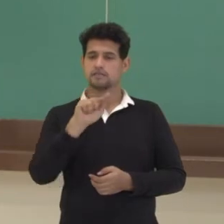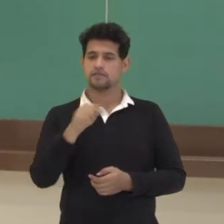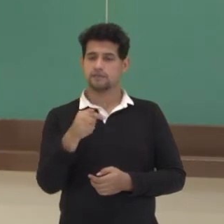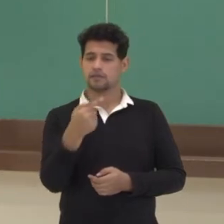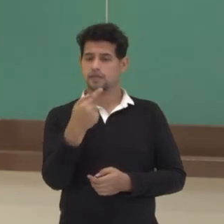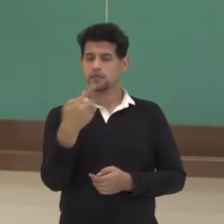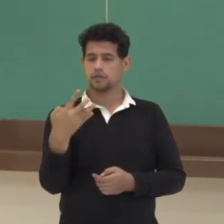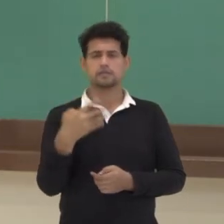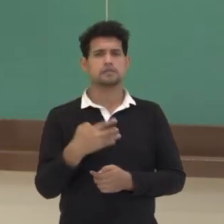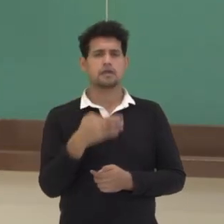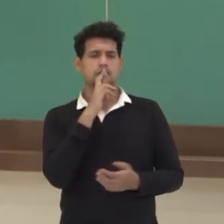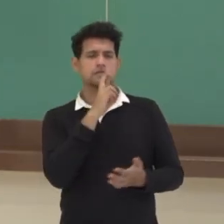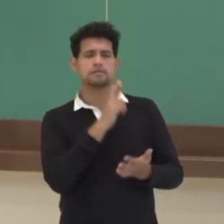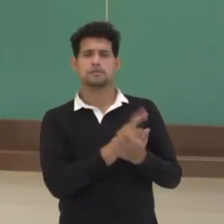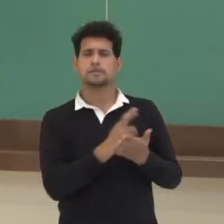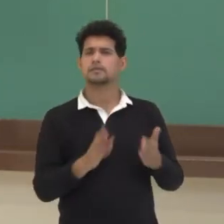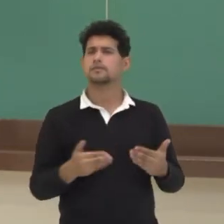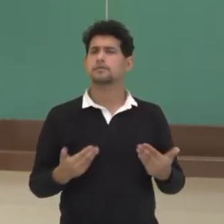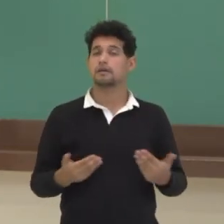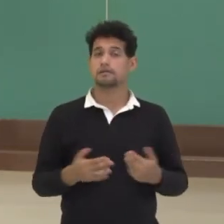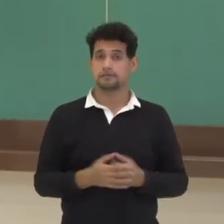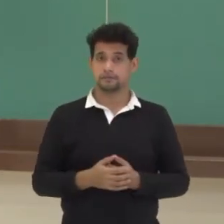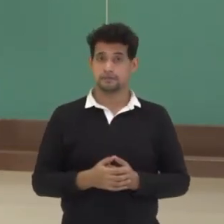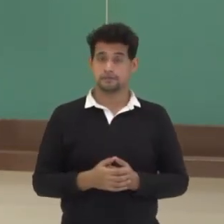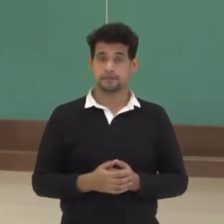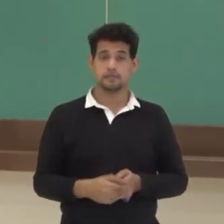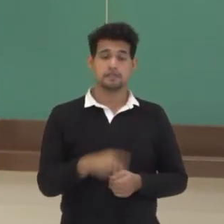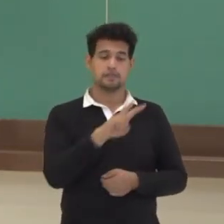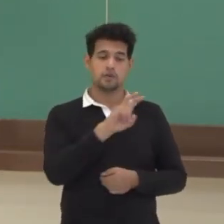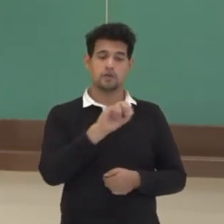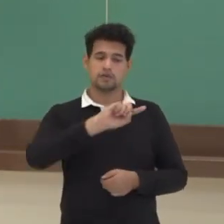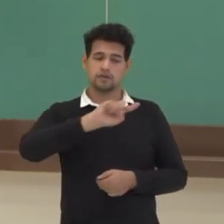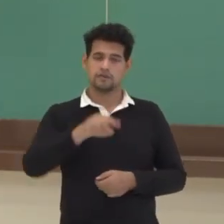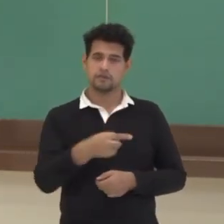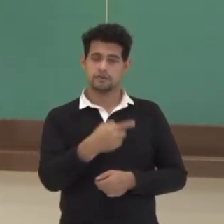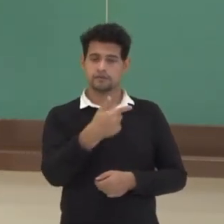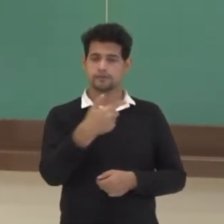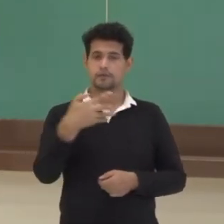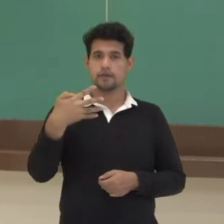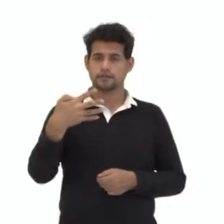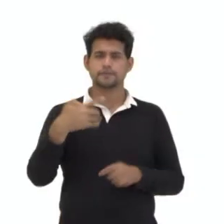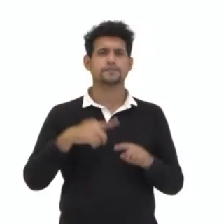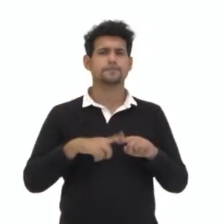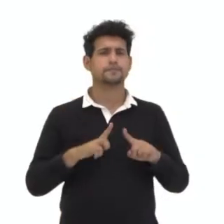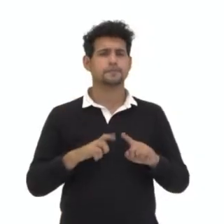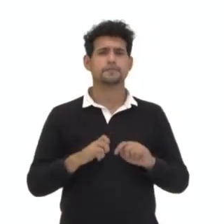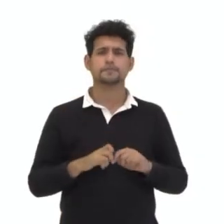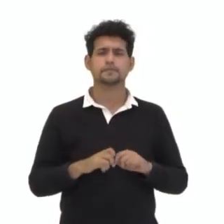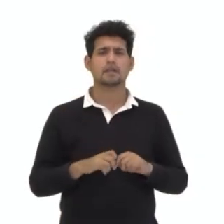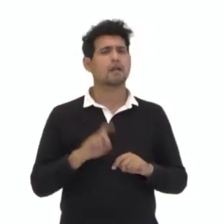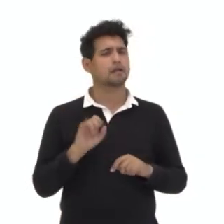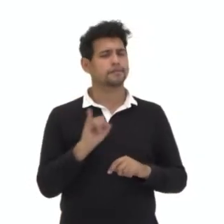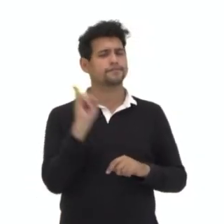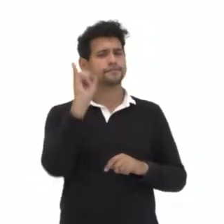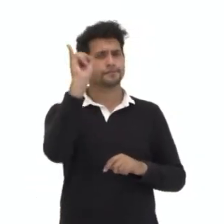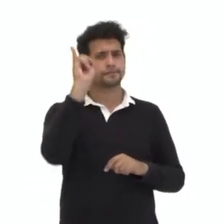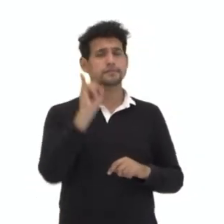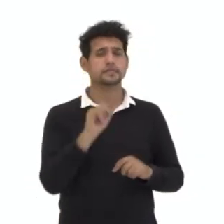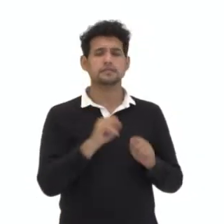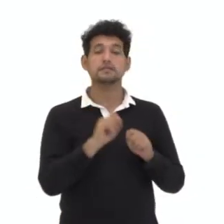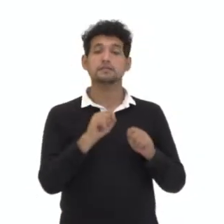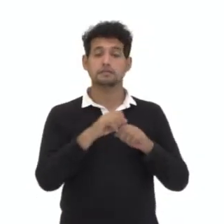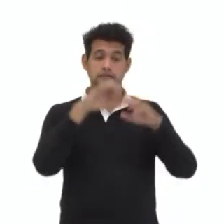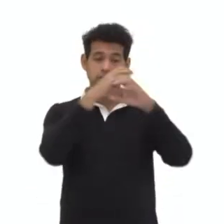3,14, eu chego num resultado de 50,24. Lembrando que é super importante você fazer